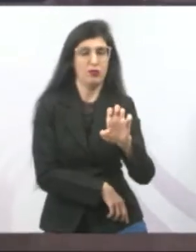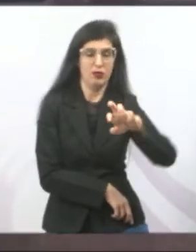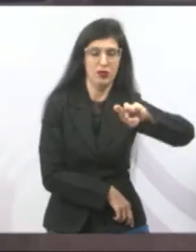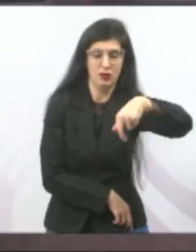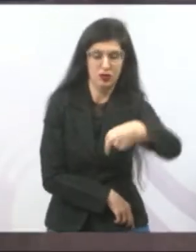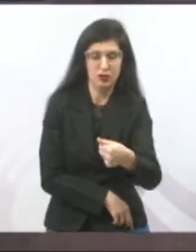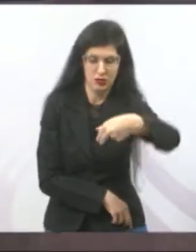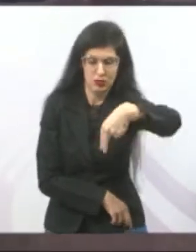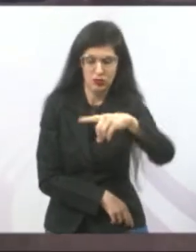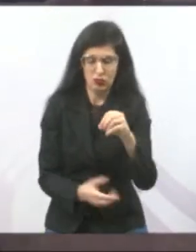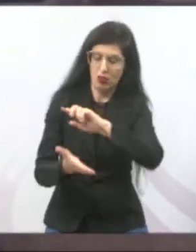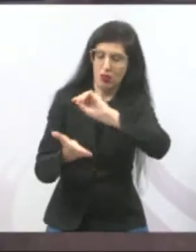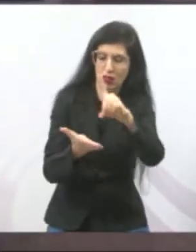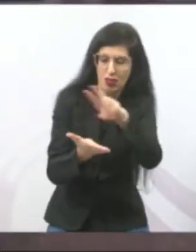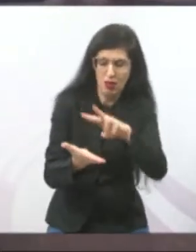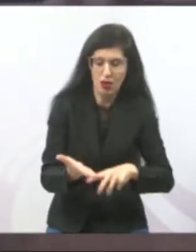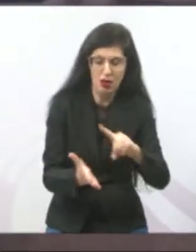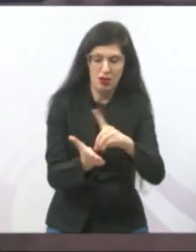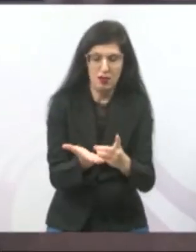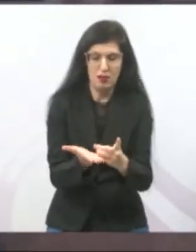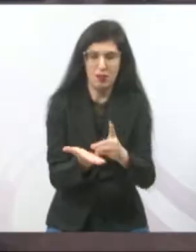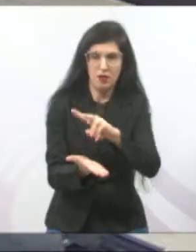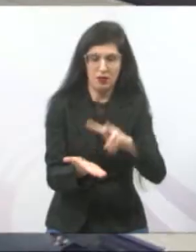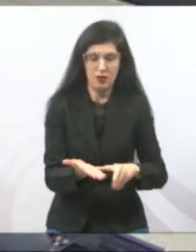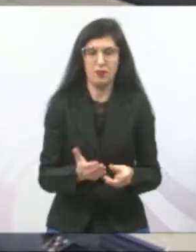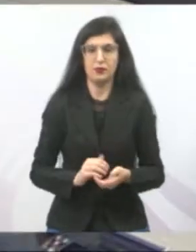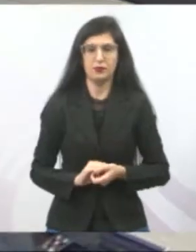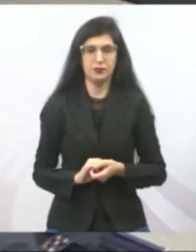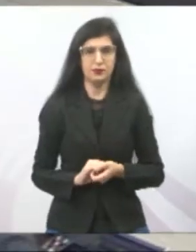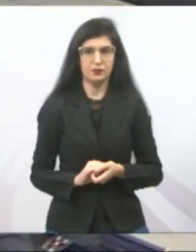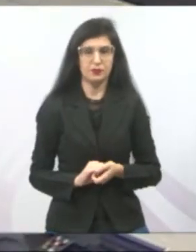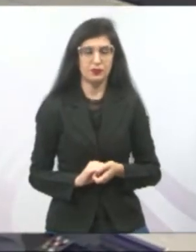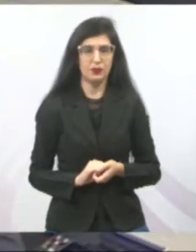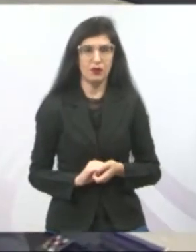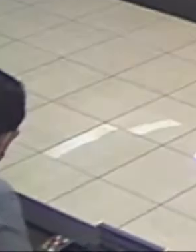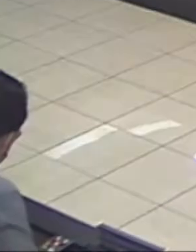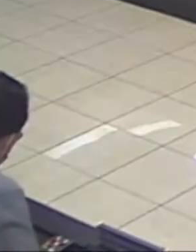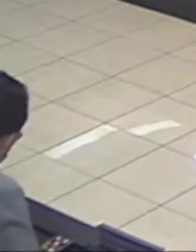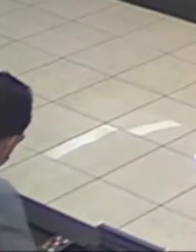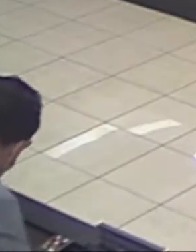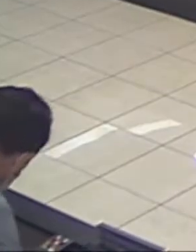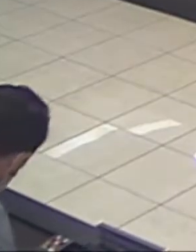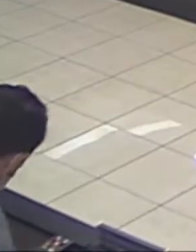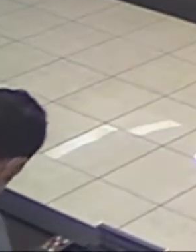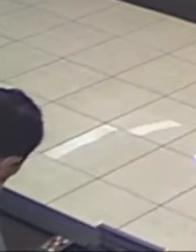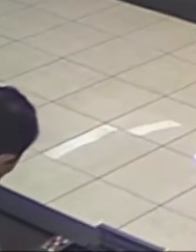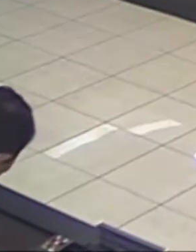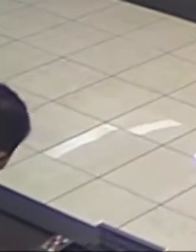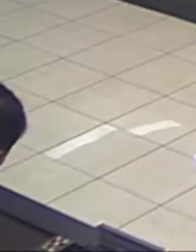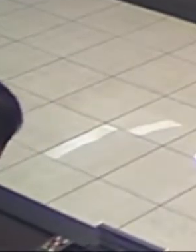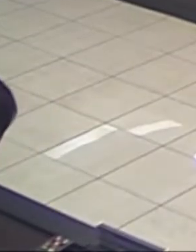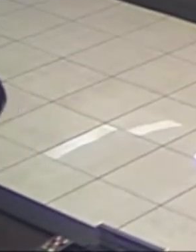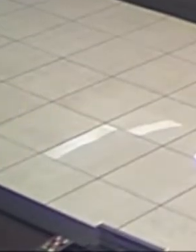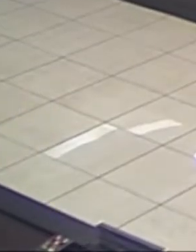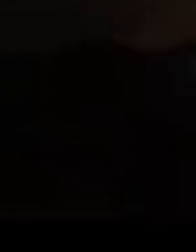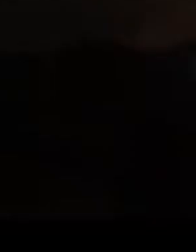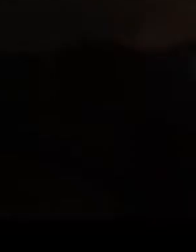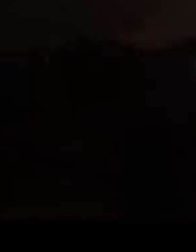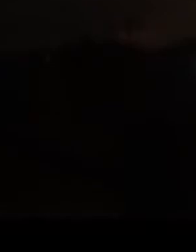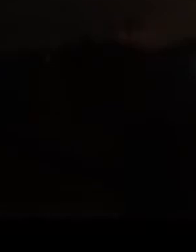13 minutos, para darmos início à 20ª sessão ordinária do ano 2020, solicito ao primeiro secretário que